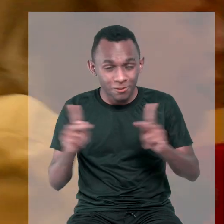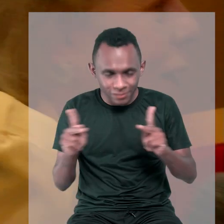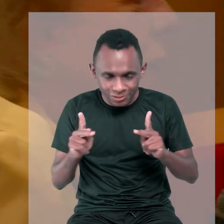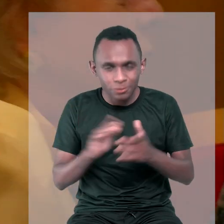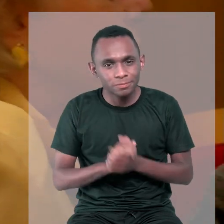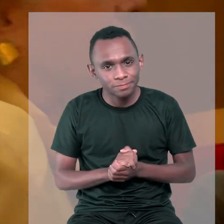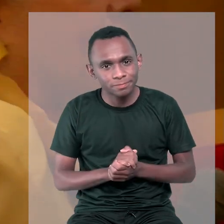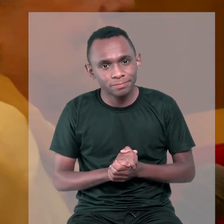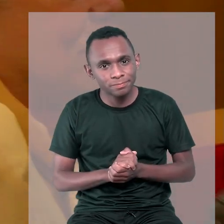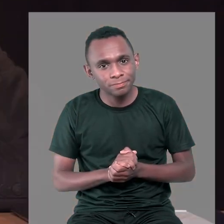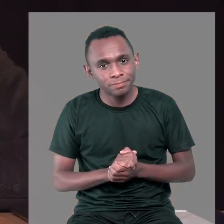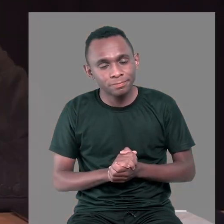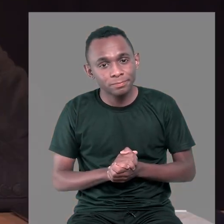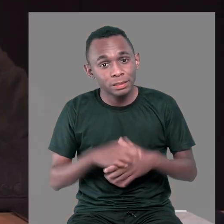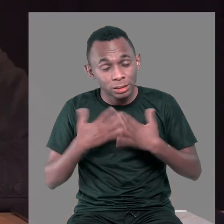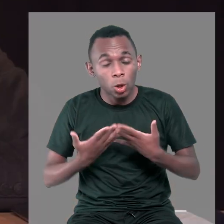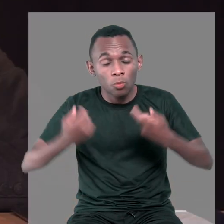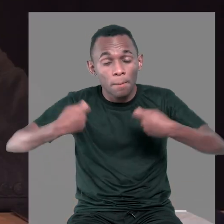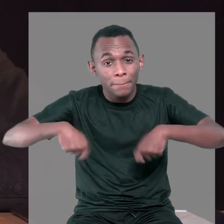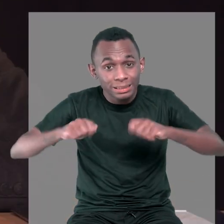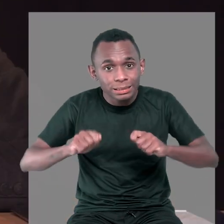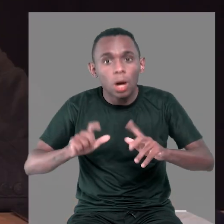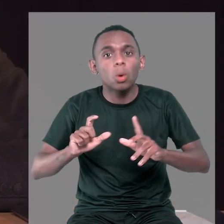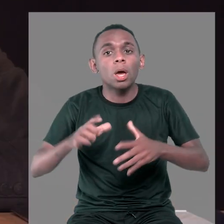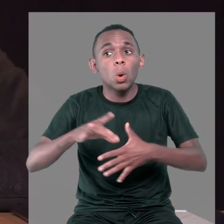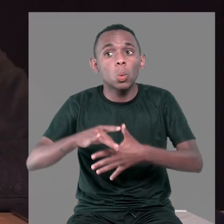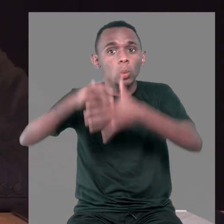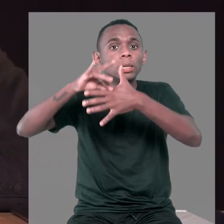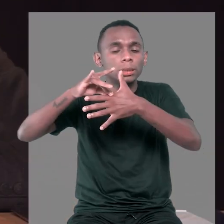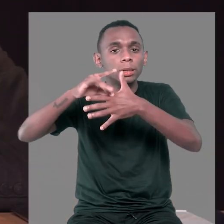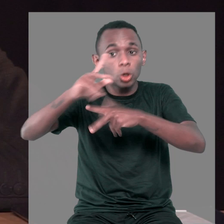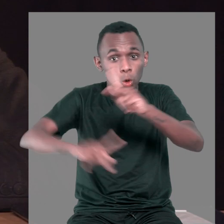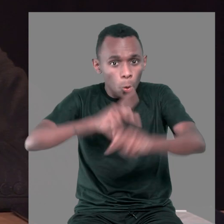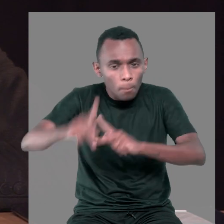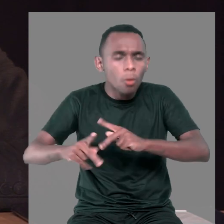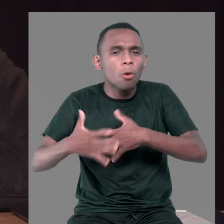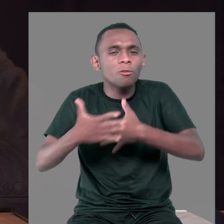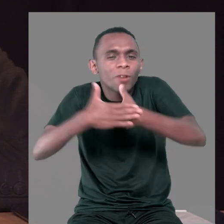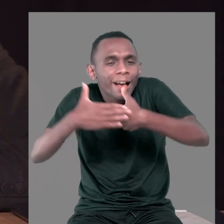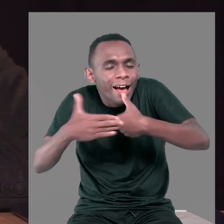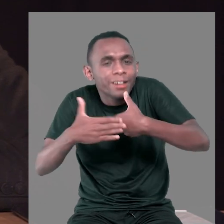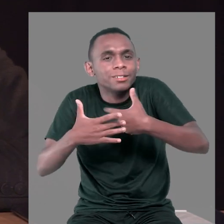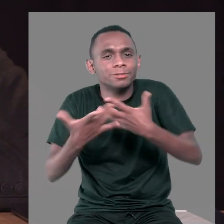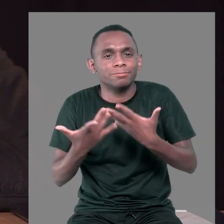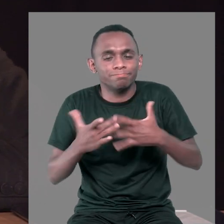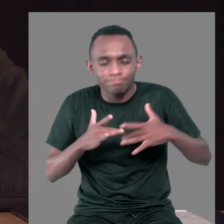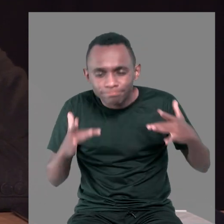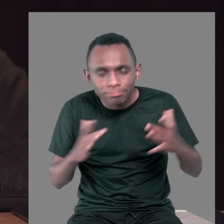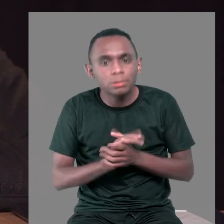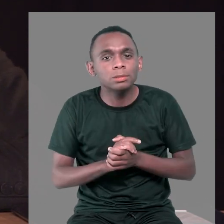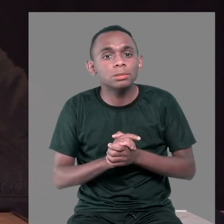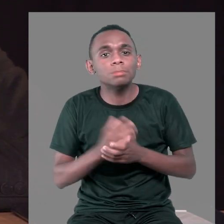acha? Eu acho que são todos esses fatores, né? Quer dizer, não há uma resposta única, não, porque trata-se de um